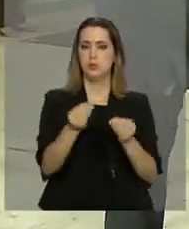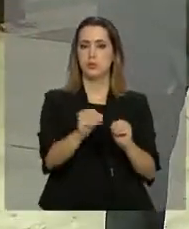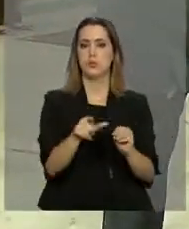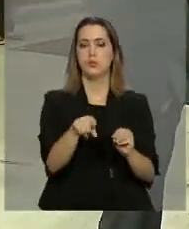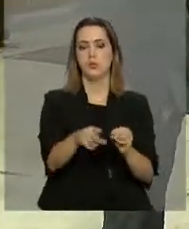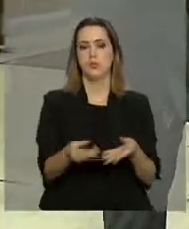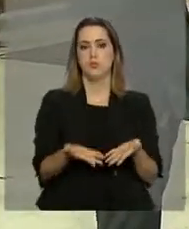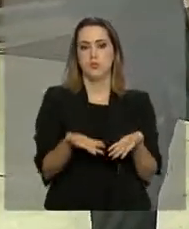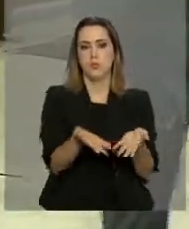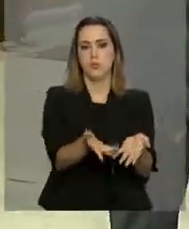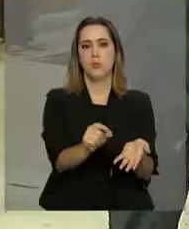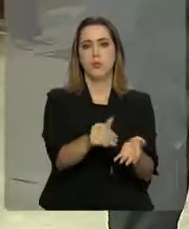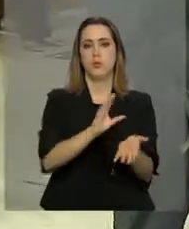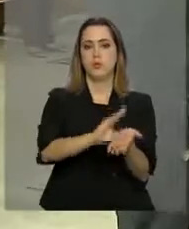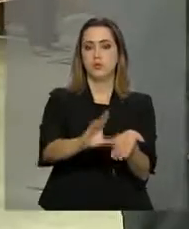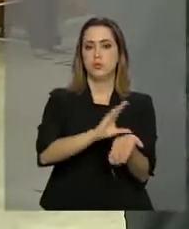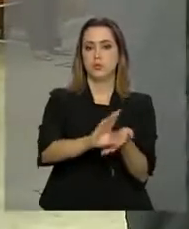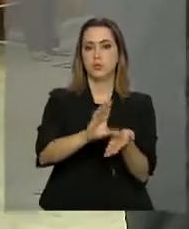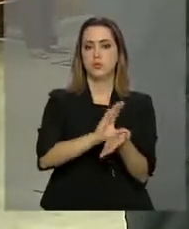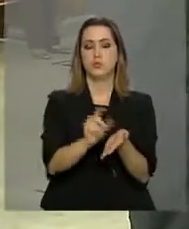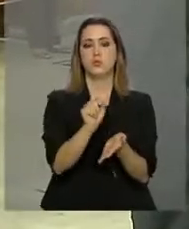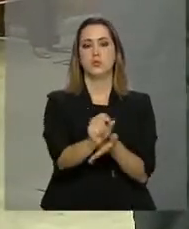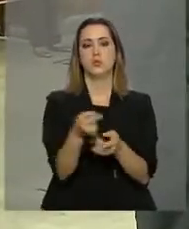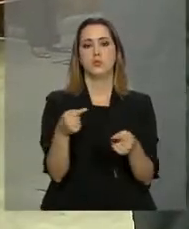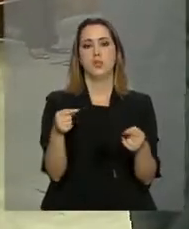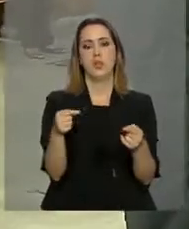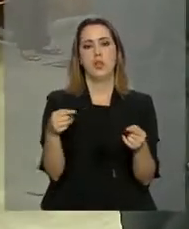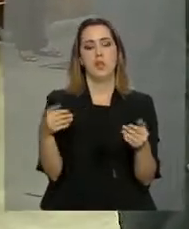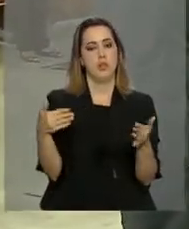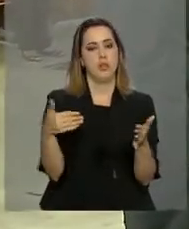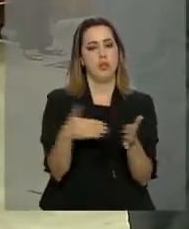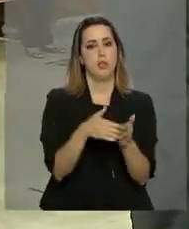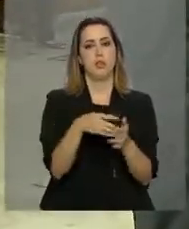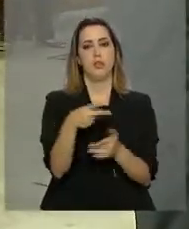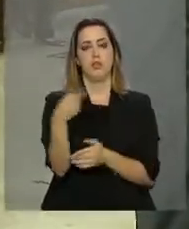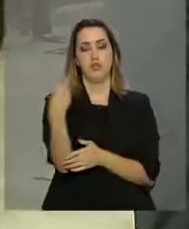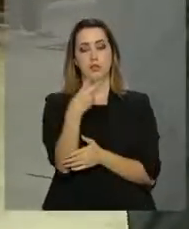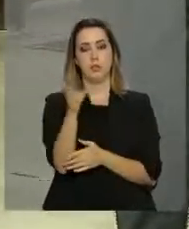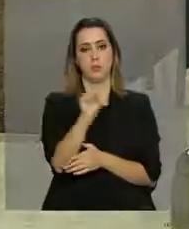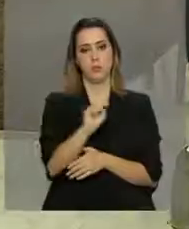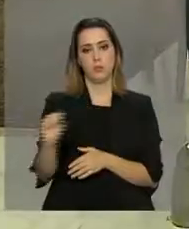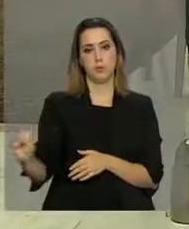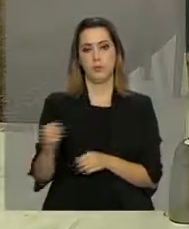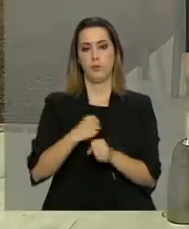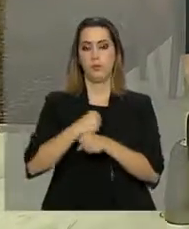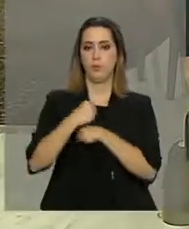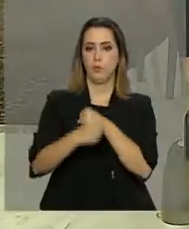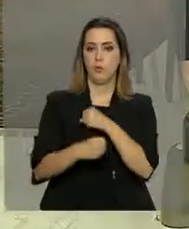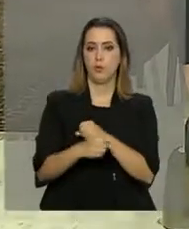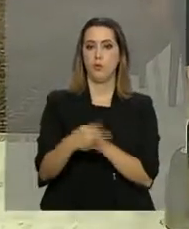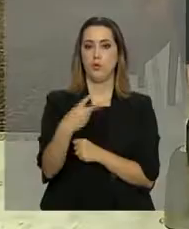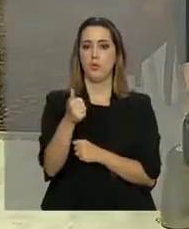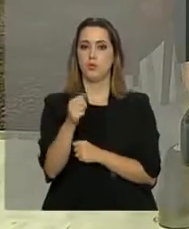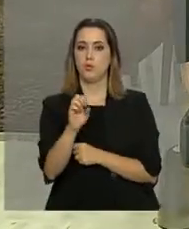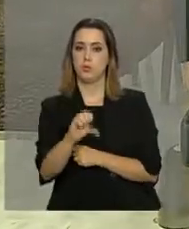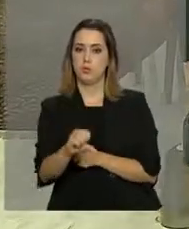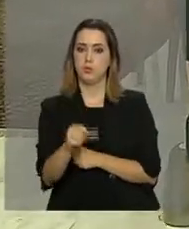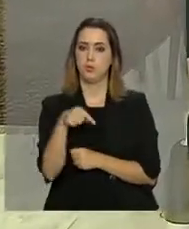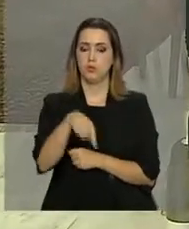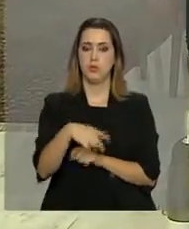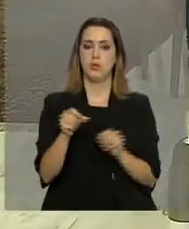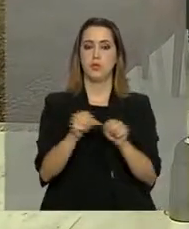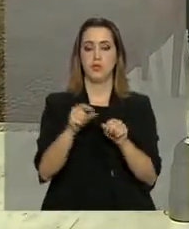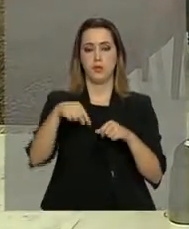com o investimento que deve ser aplicado até o segundo semestre de 2019 os motores serão comercializados no brasil